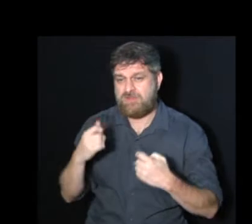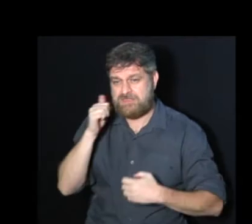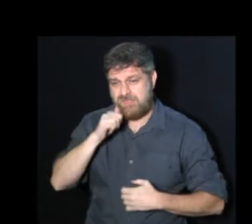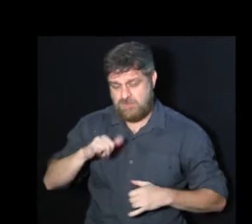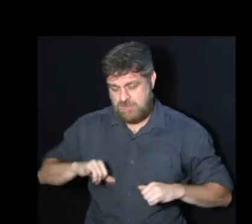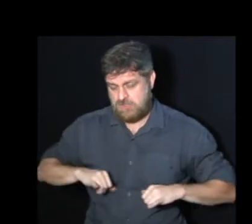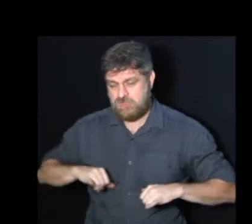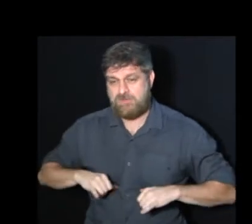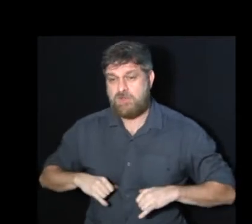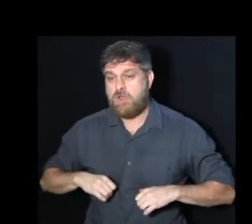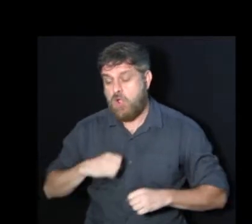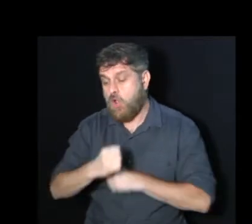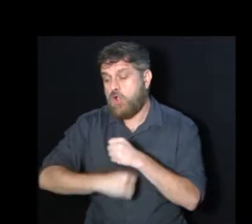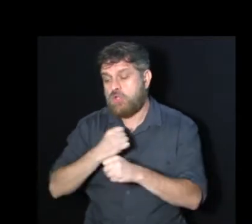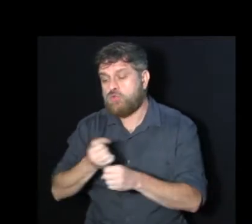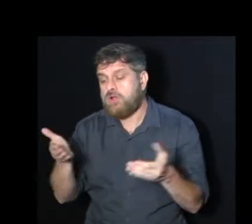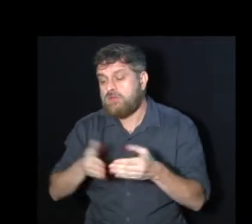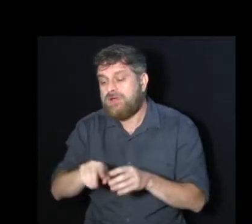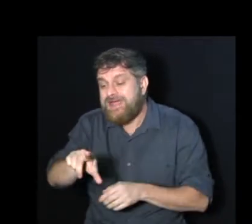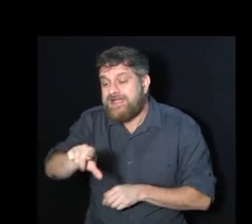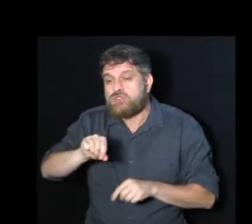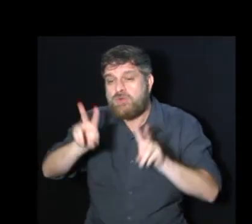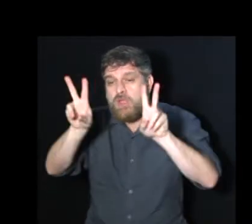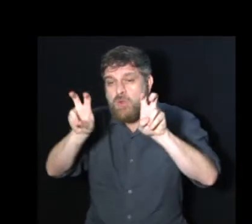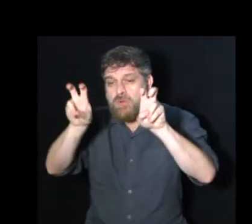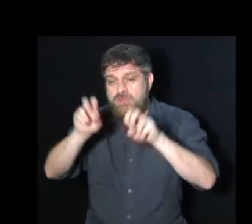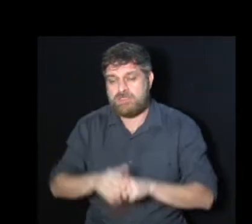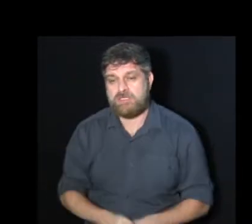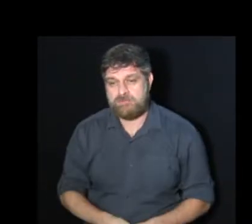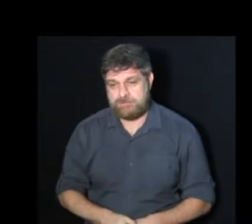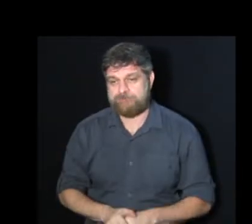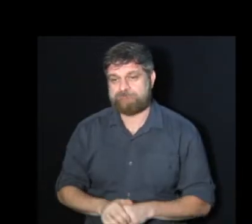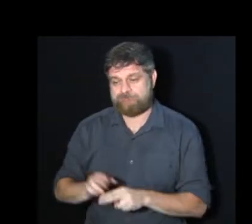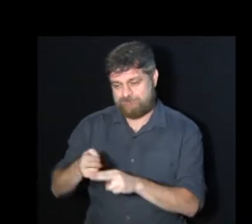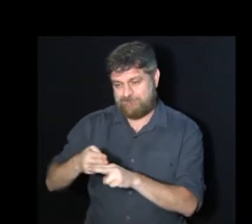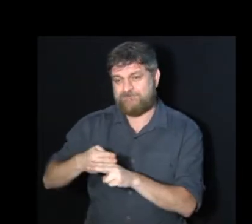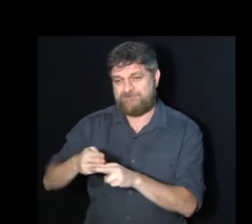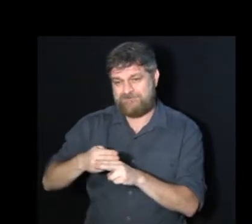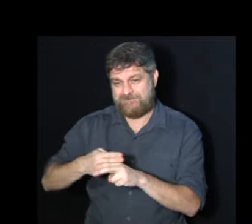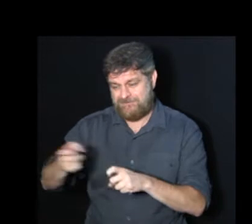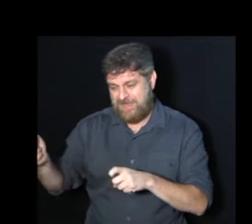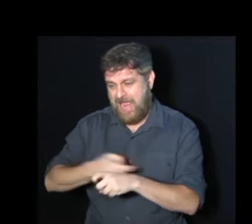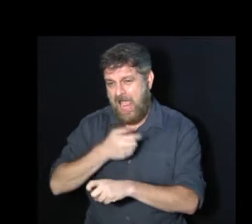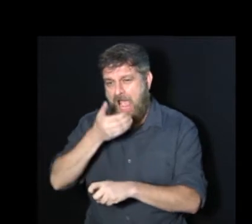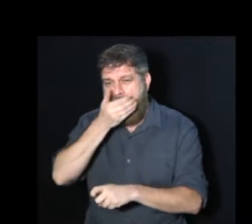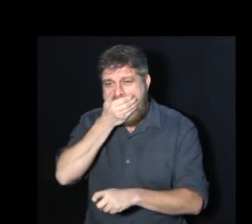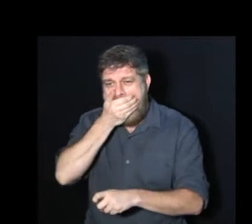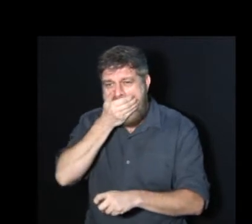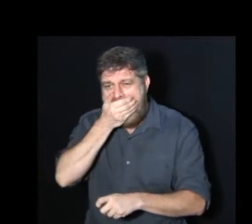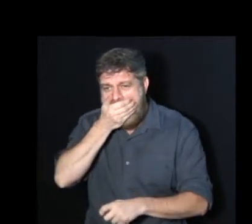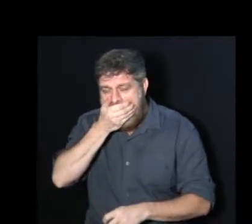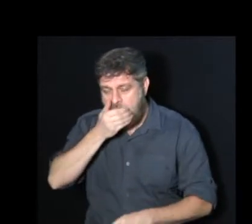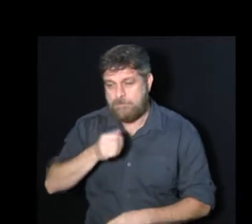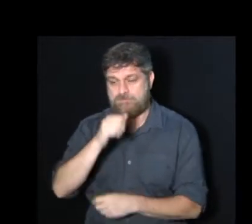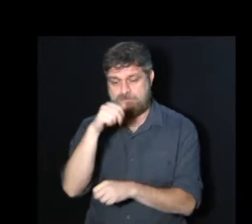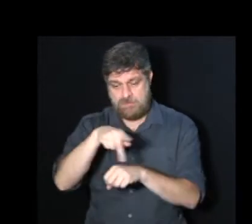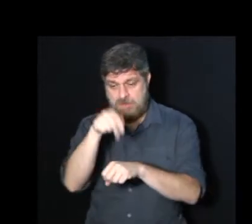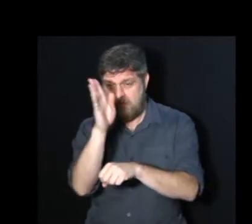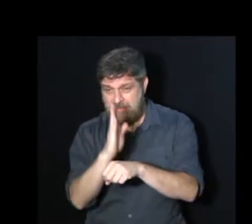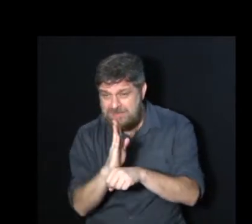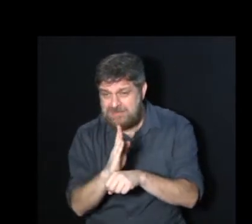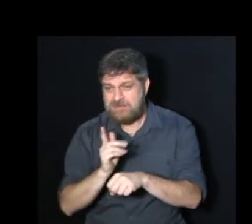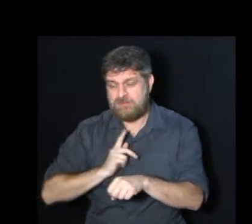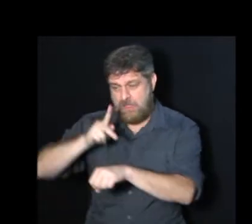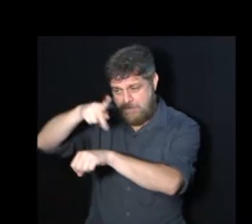e esse ano o tema selecionado é a violência sexual. Aqui no Brasil, a gente tem... Bom, no Brasil e em